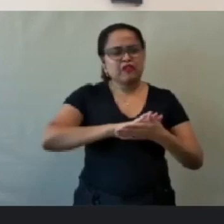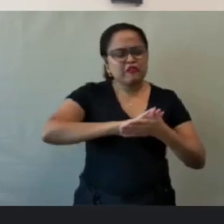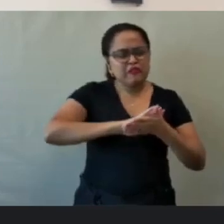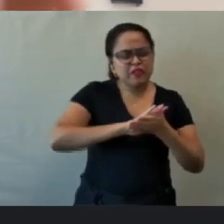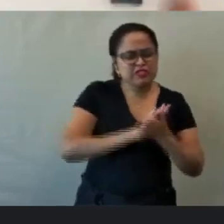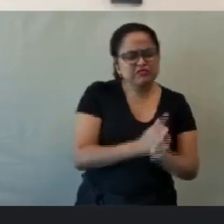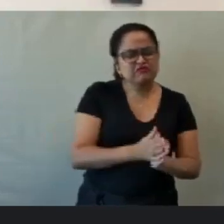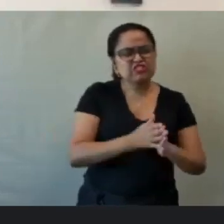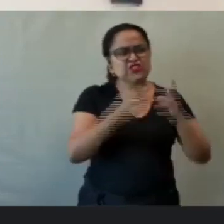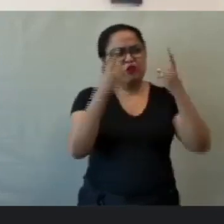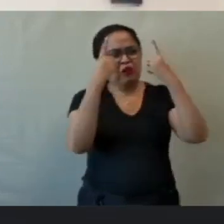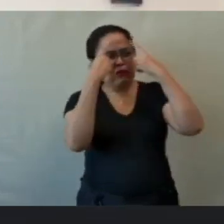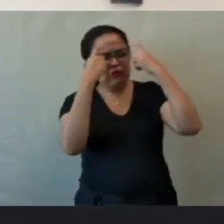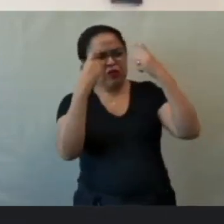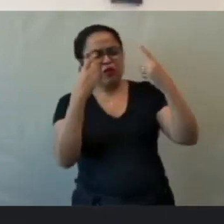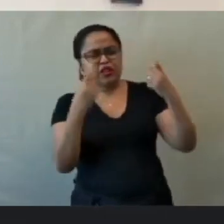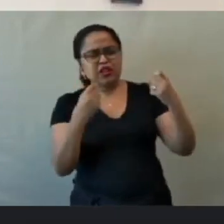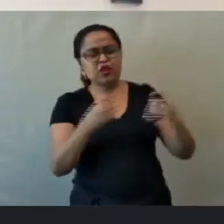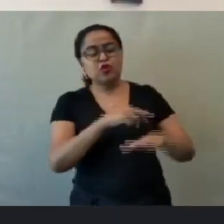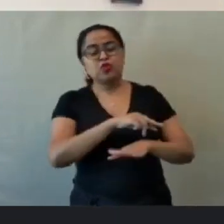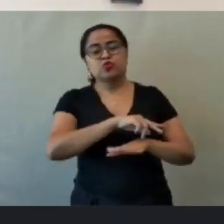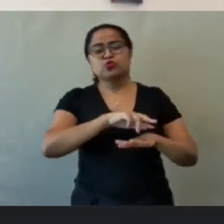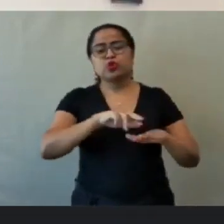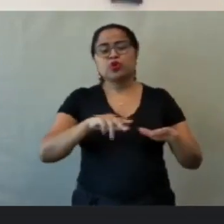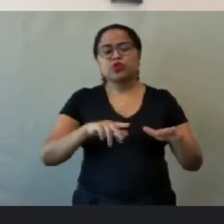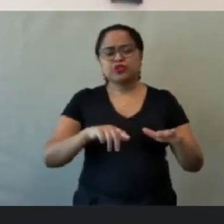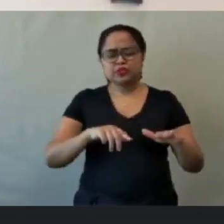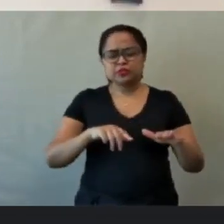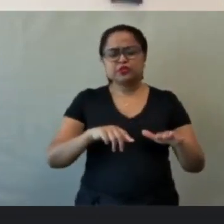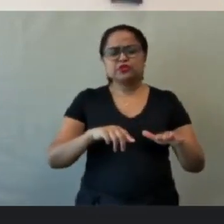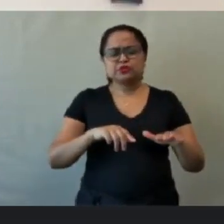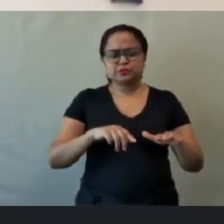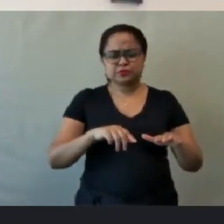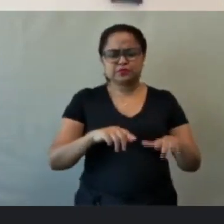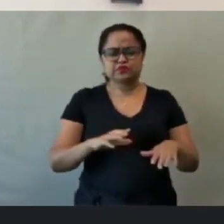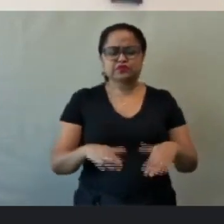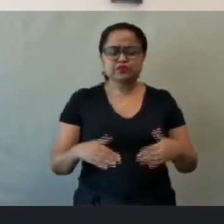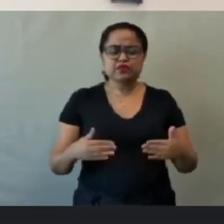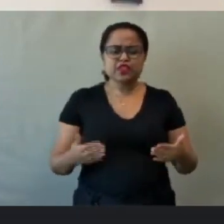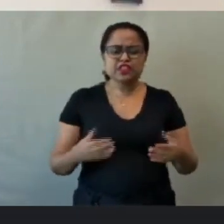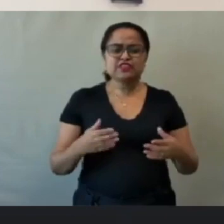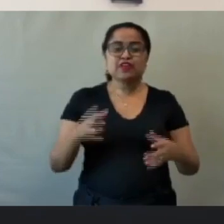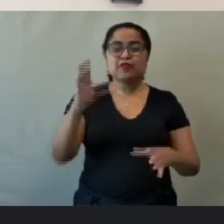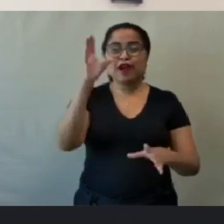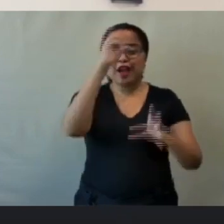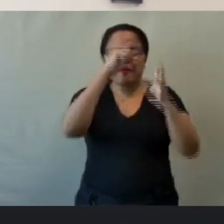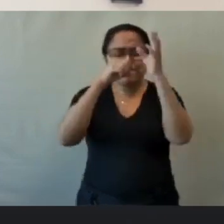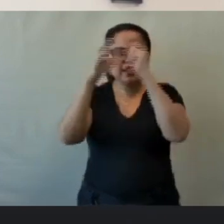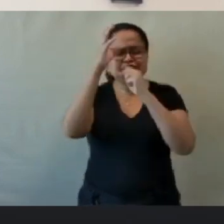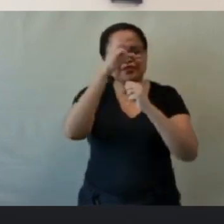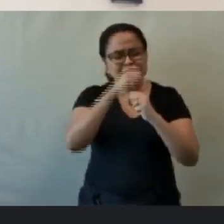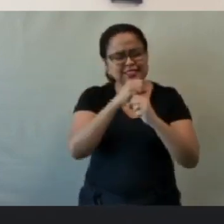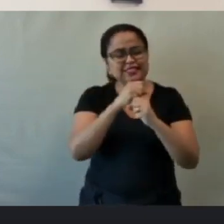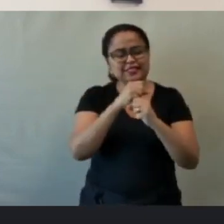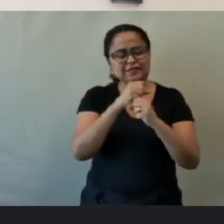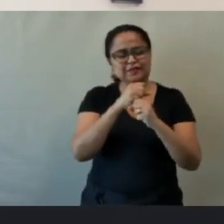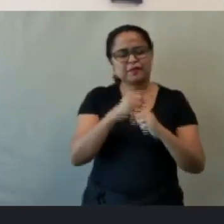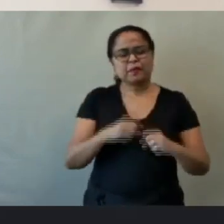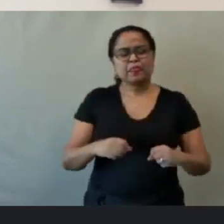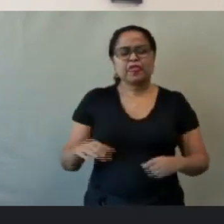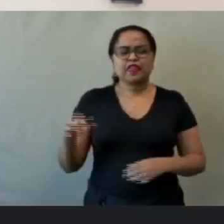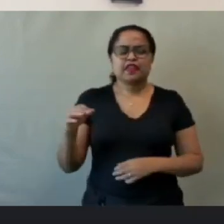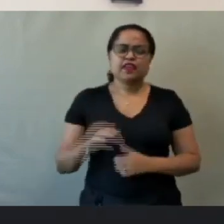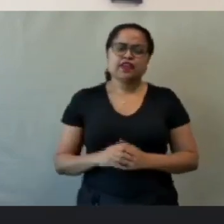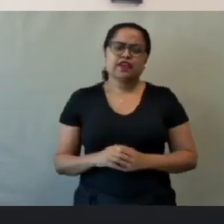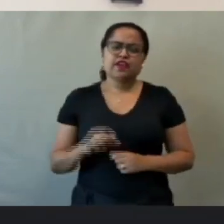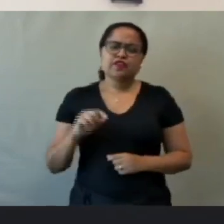né? Todas essas mazelas que a gente vive, essas coisas são aprendidas. Então, a questão do meio ambiente, e aí você, acho que foi a